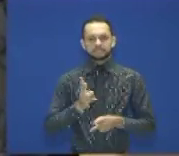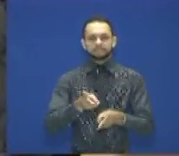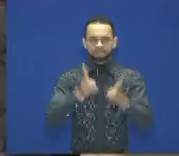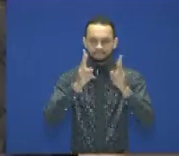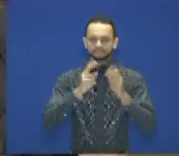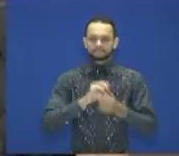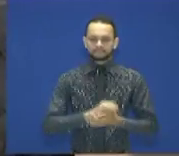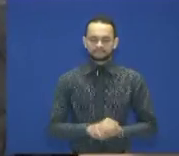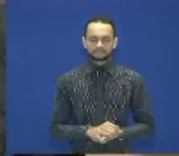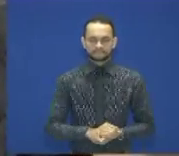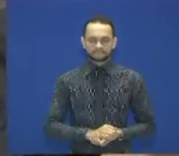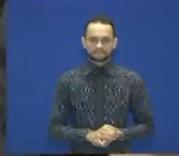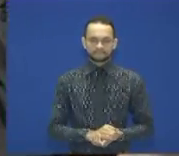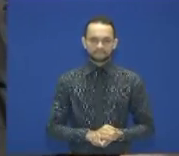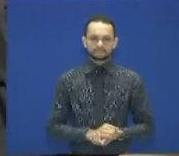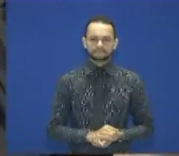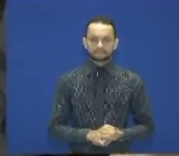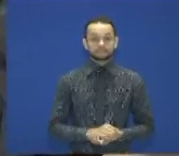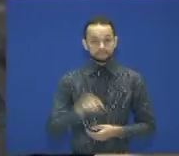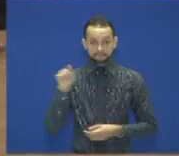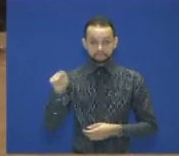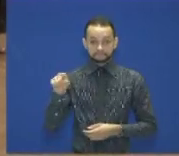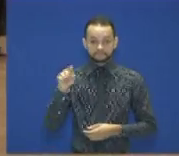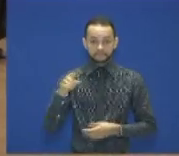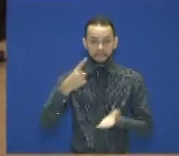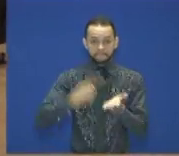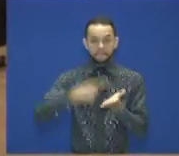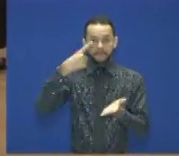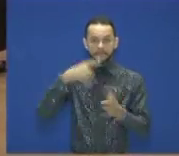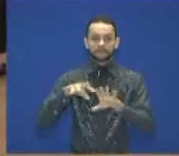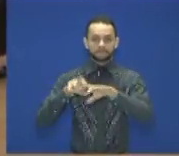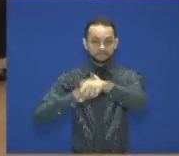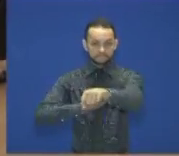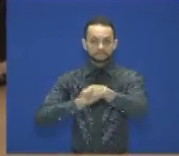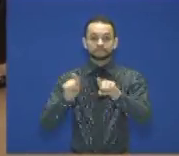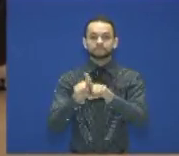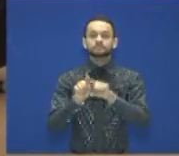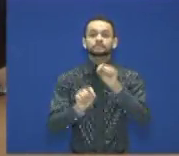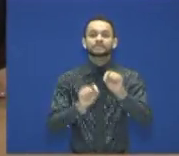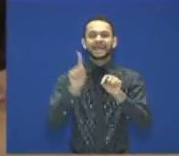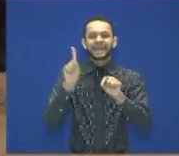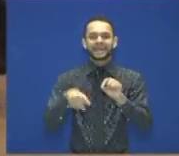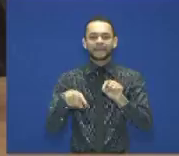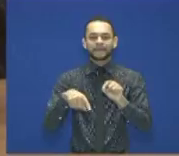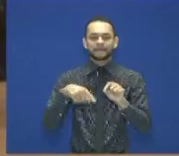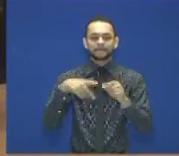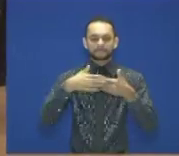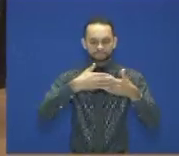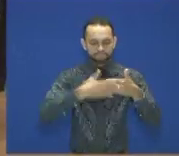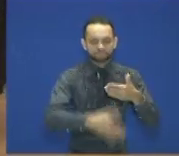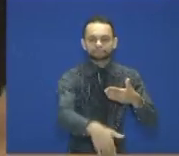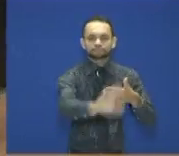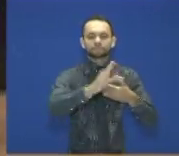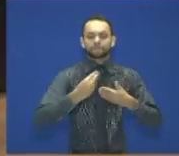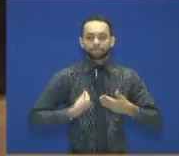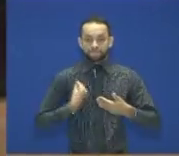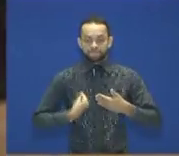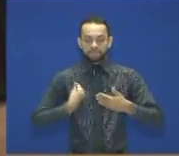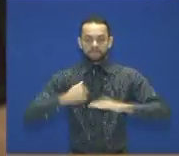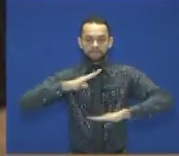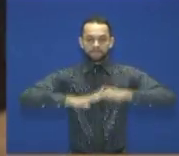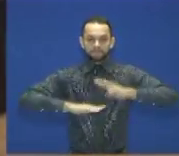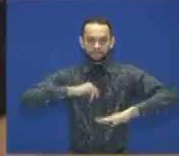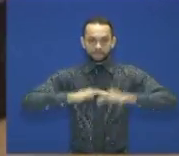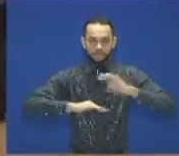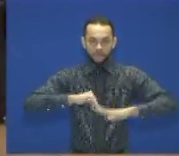estudante, essa colação de grau marca também a passagem para uma vida profissional e a certeza